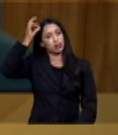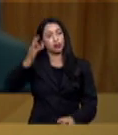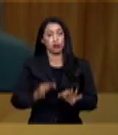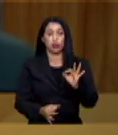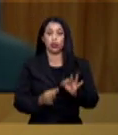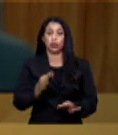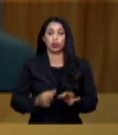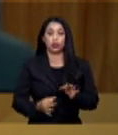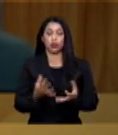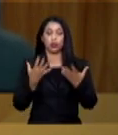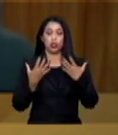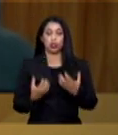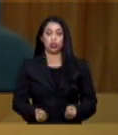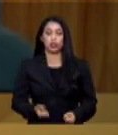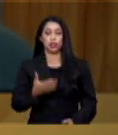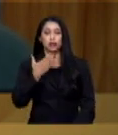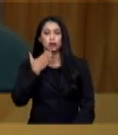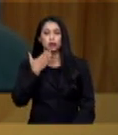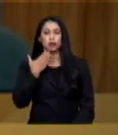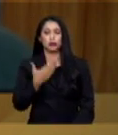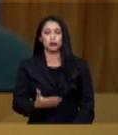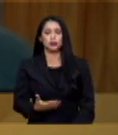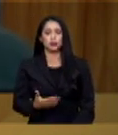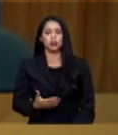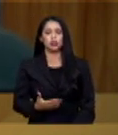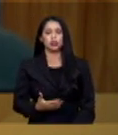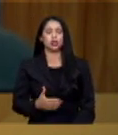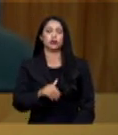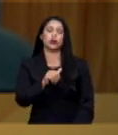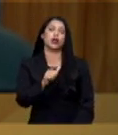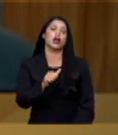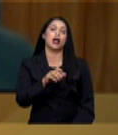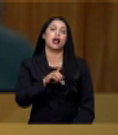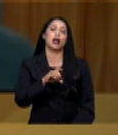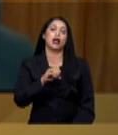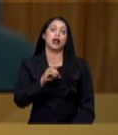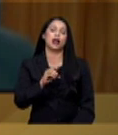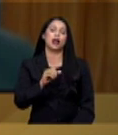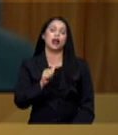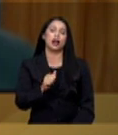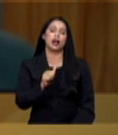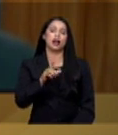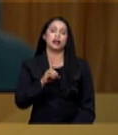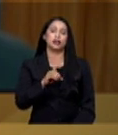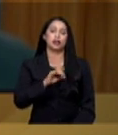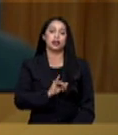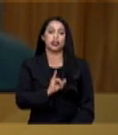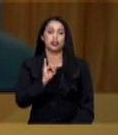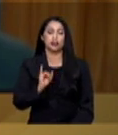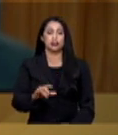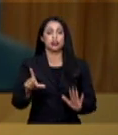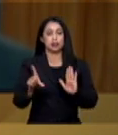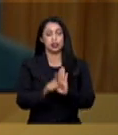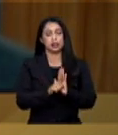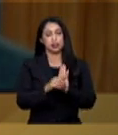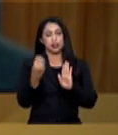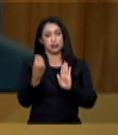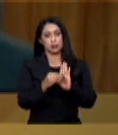procedente o pedido para declarar a inconstitucionalidade das leis